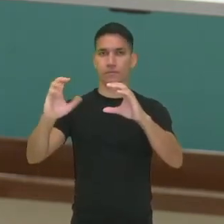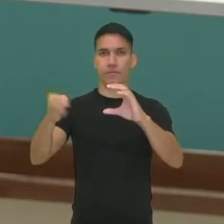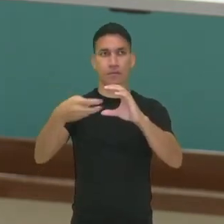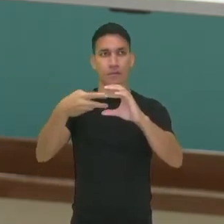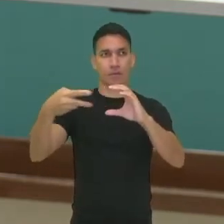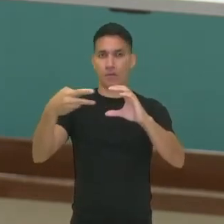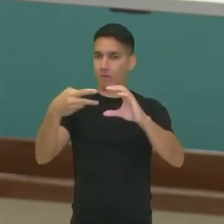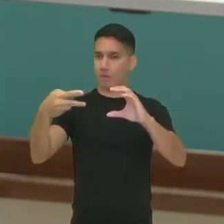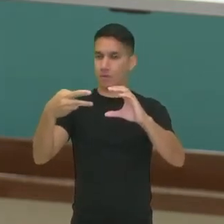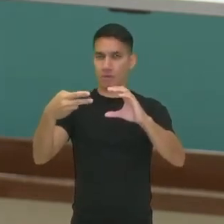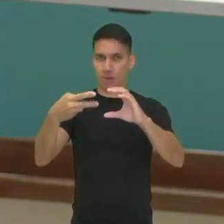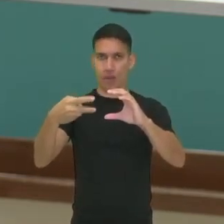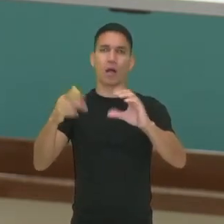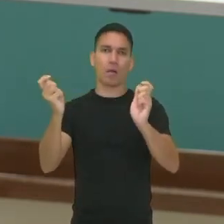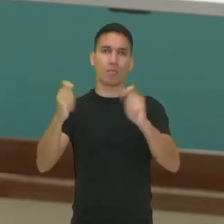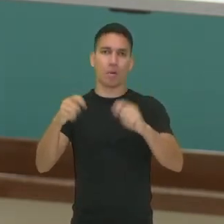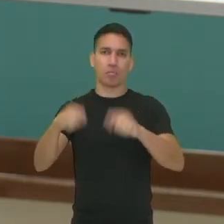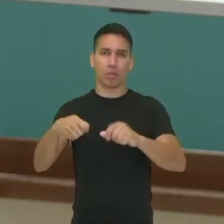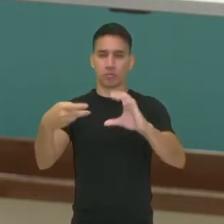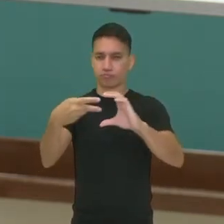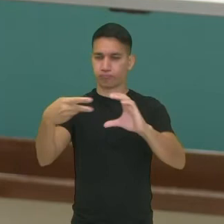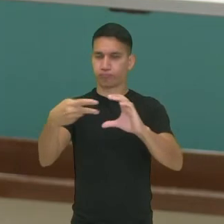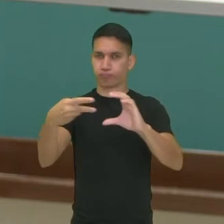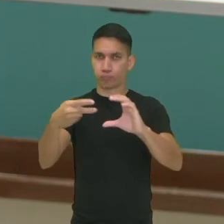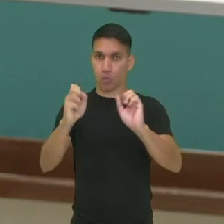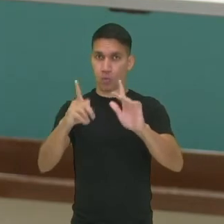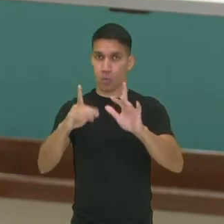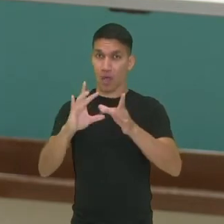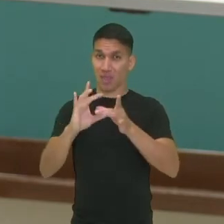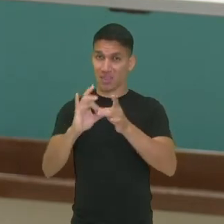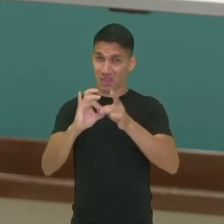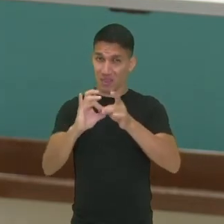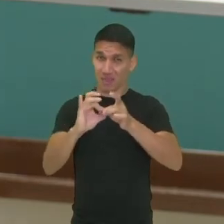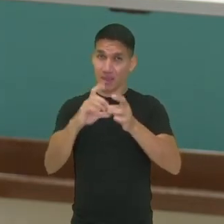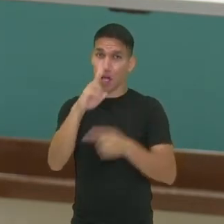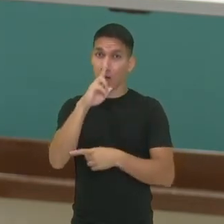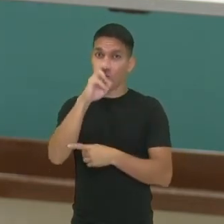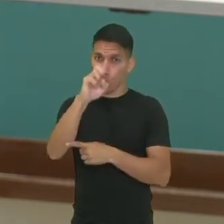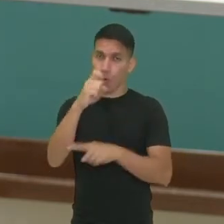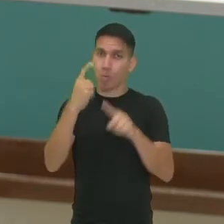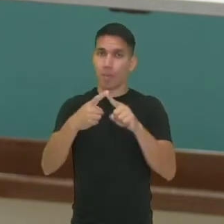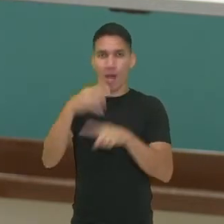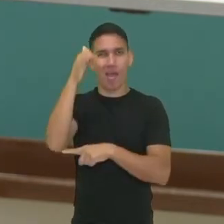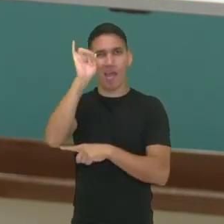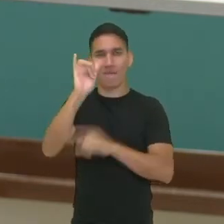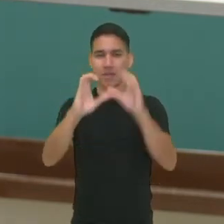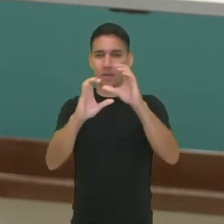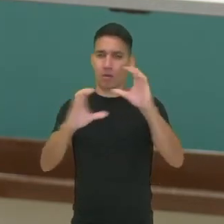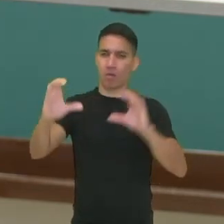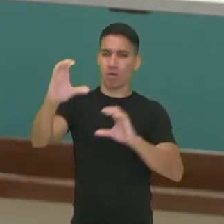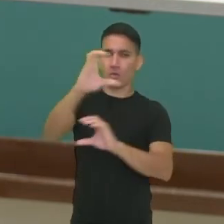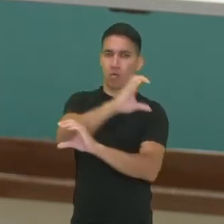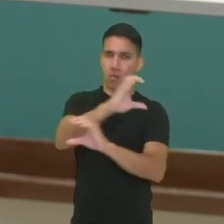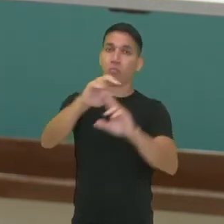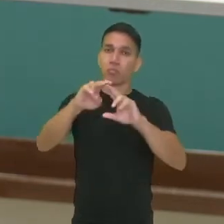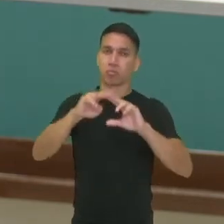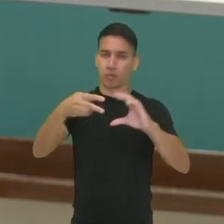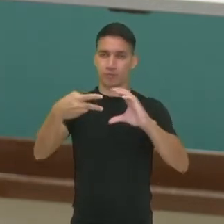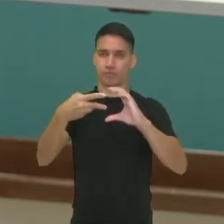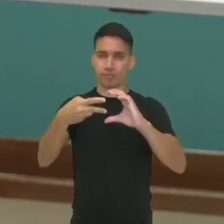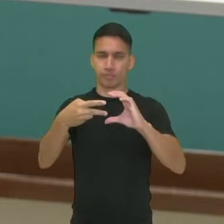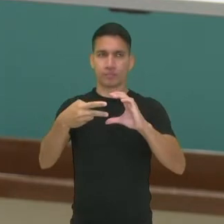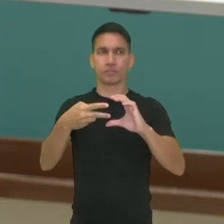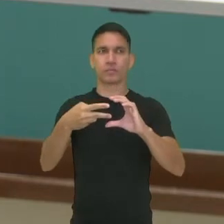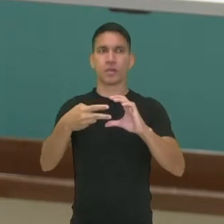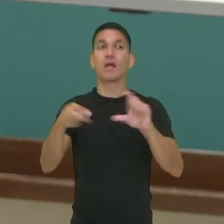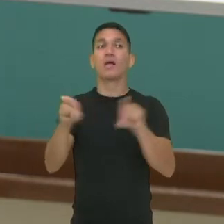os 2 carbonos com a ligação dupla rígida, para que não haja rotação, tá? E os 2